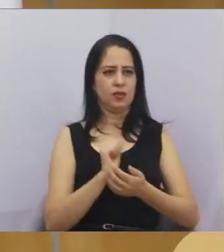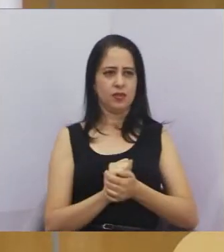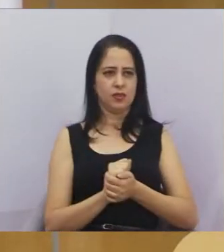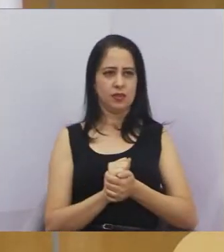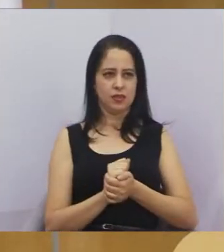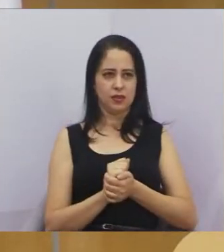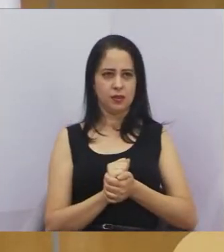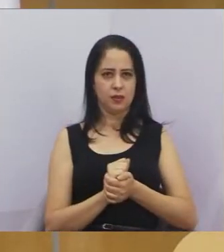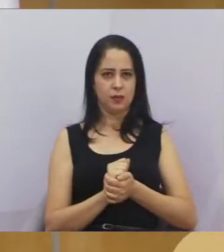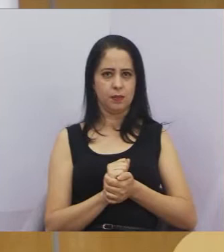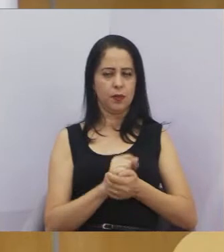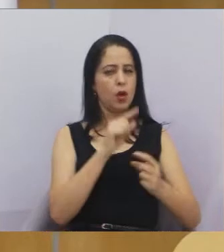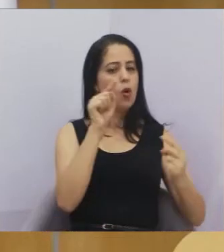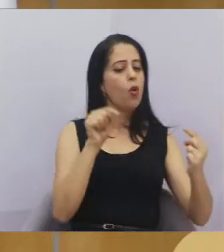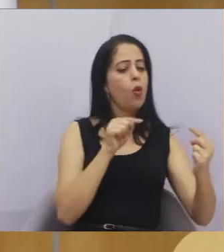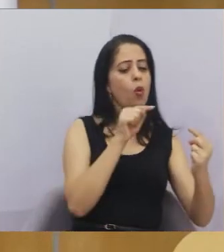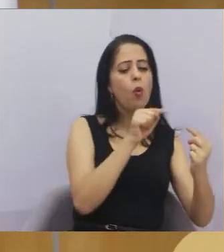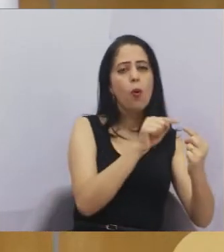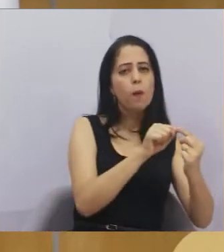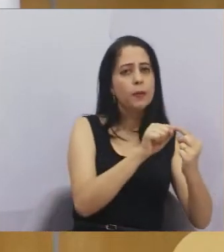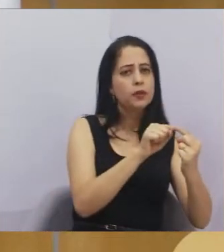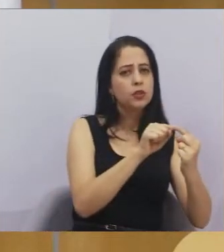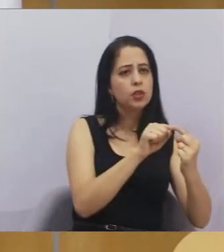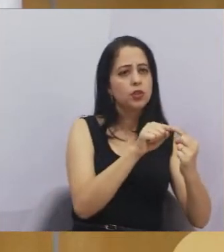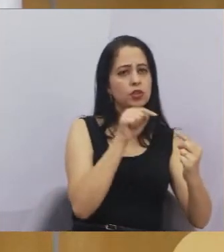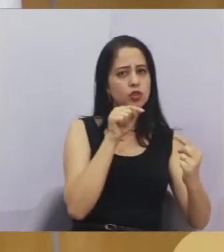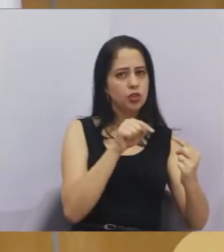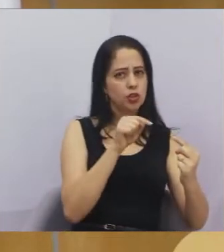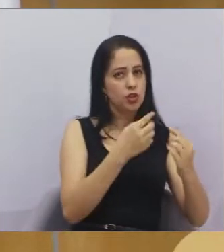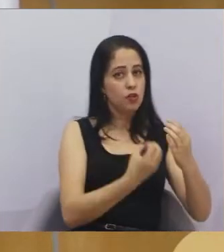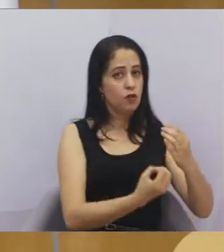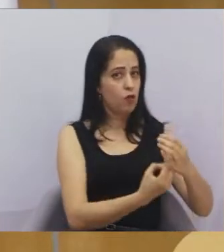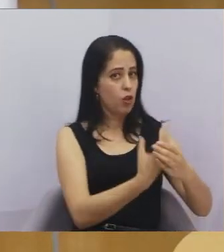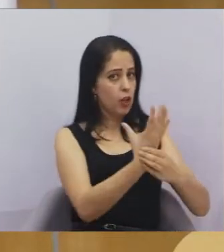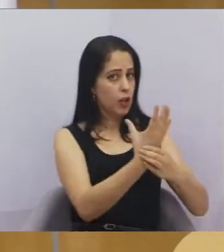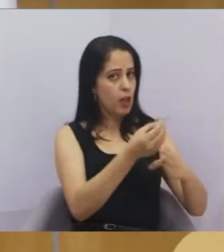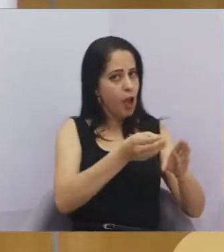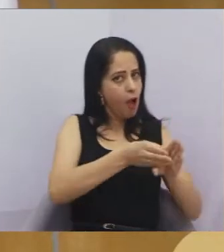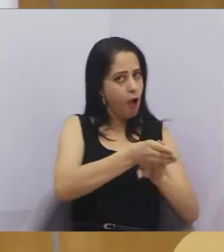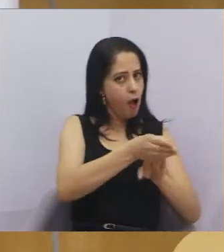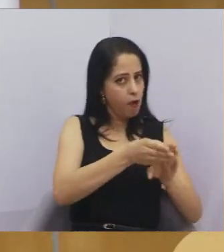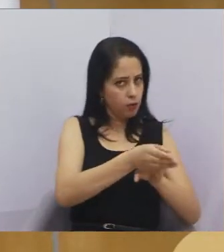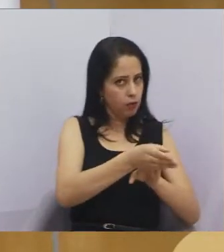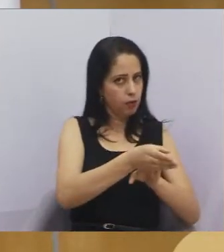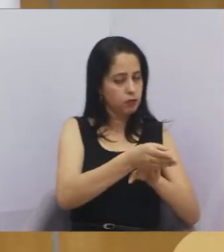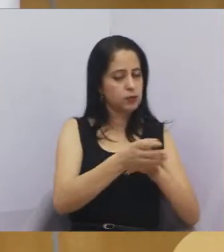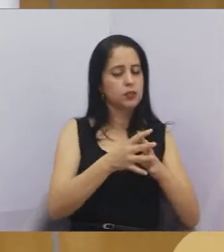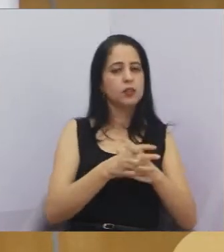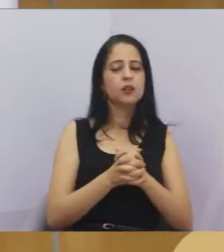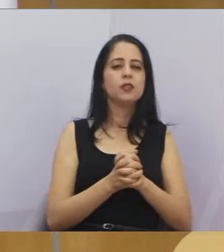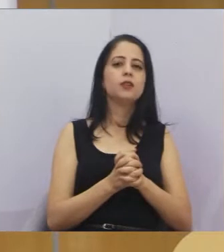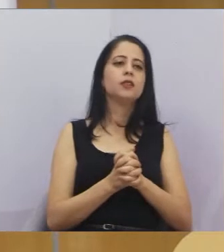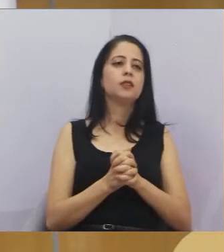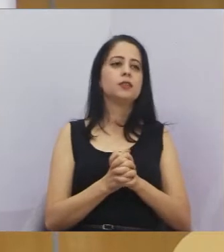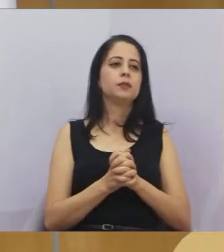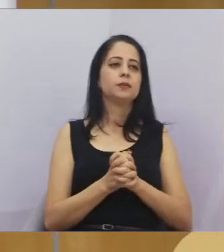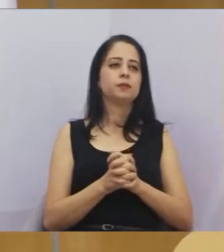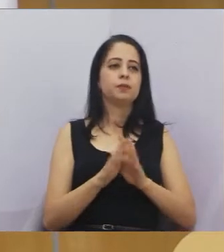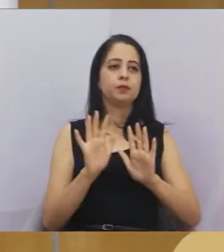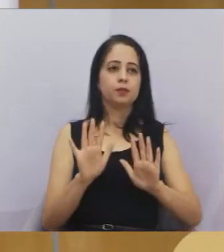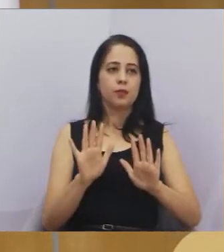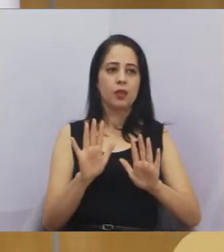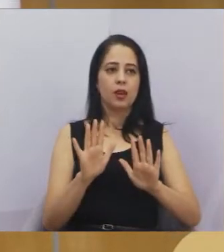à essência, o motivo pelo qual nós temos os conselhos no município, assim